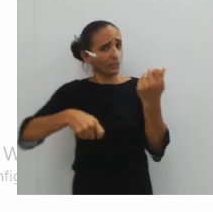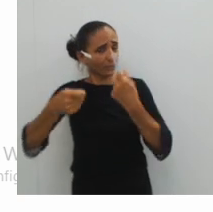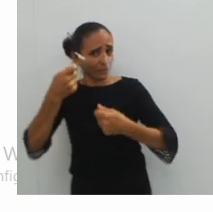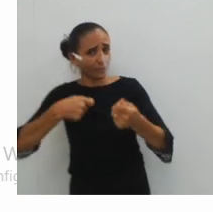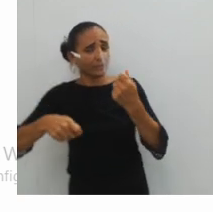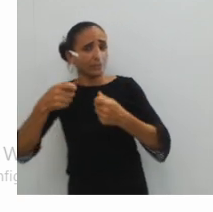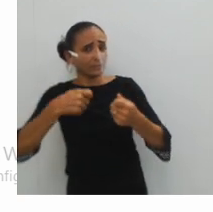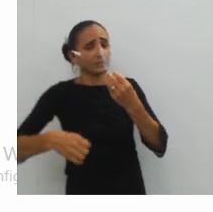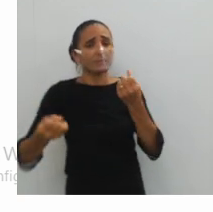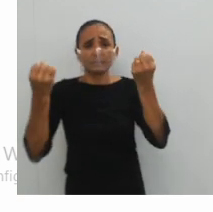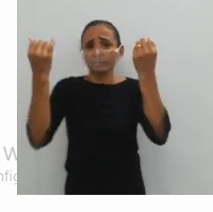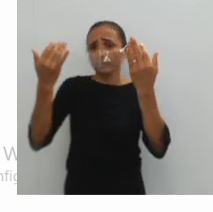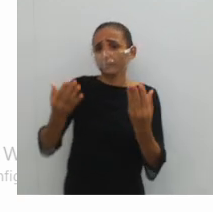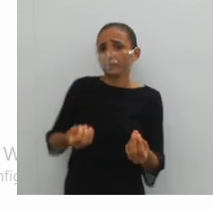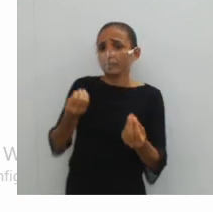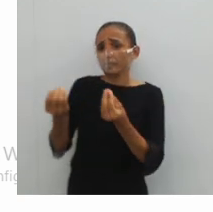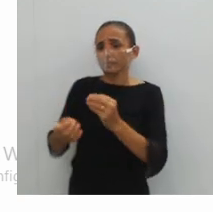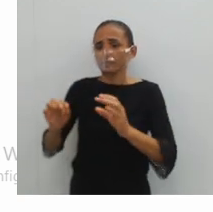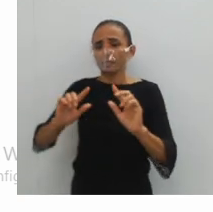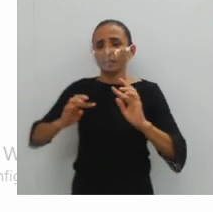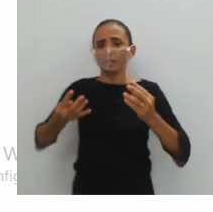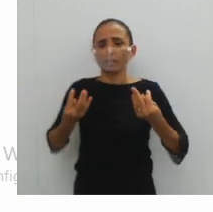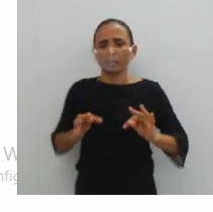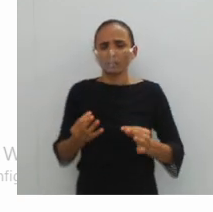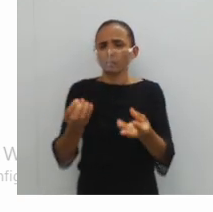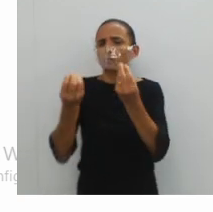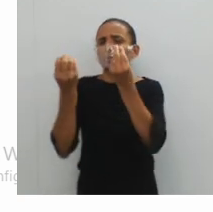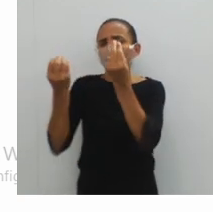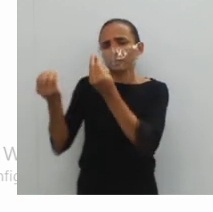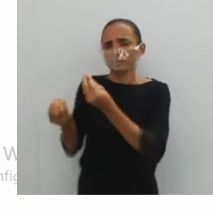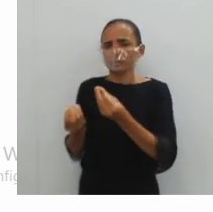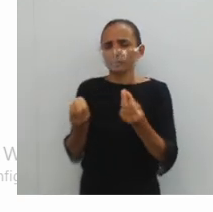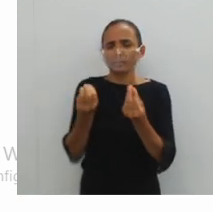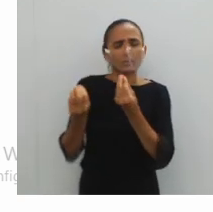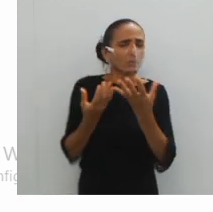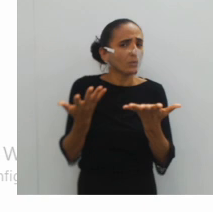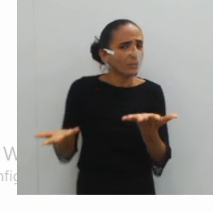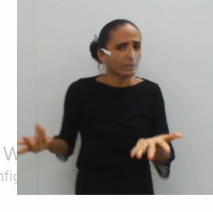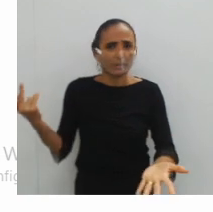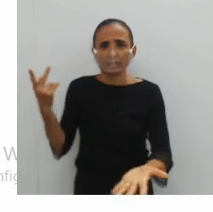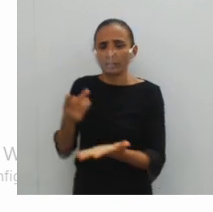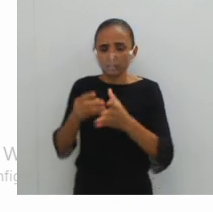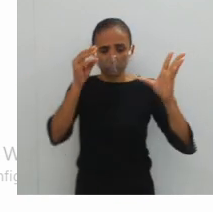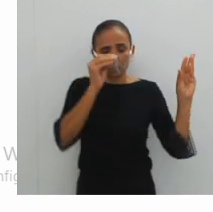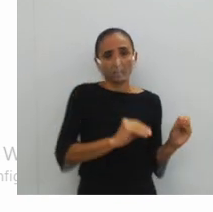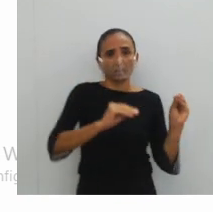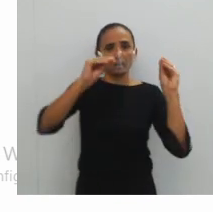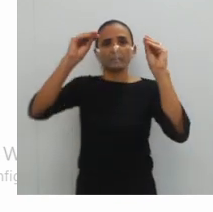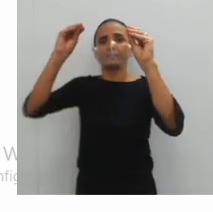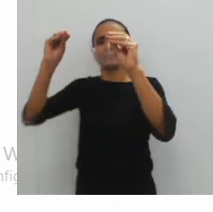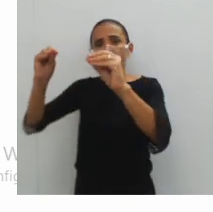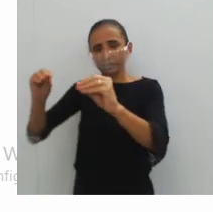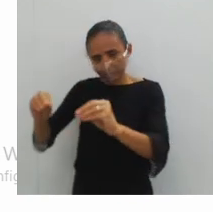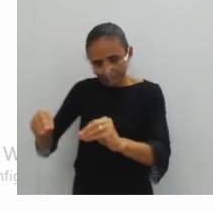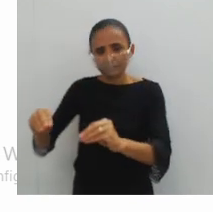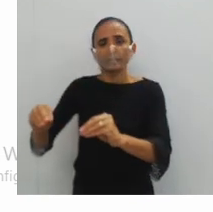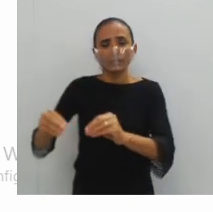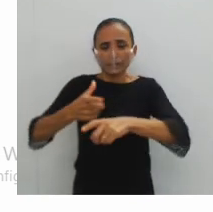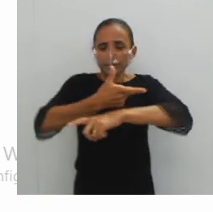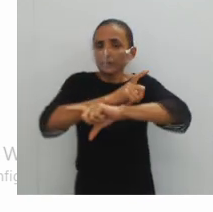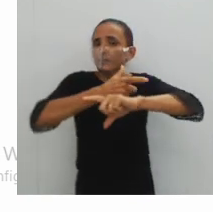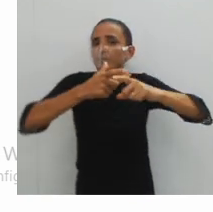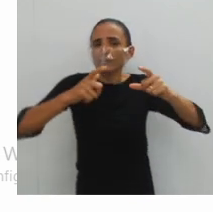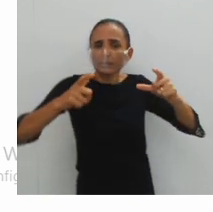gente pode citar a globalização, essa migração ela tem intensificado e